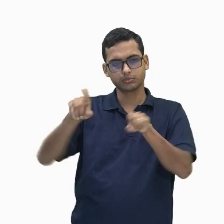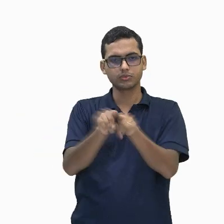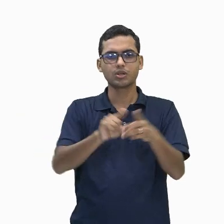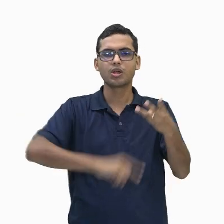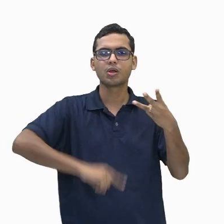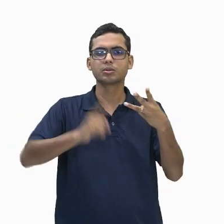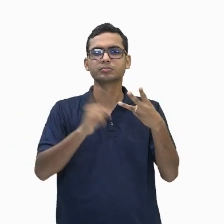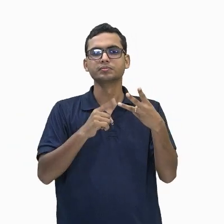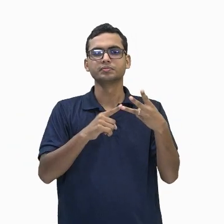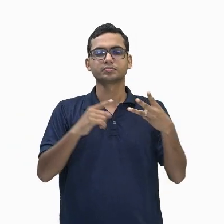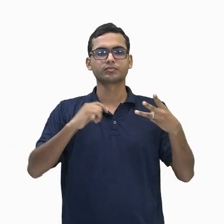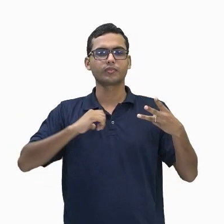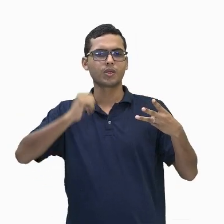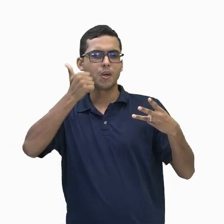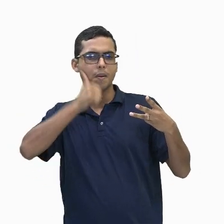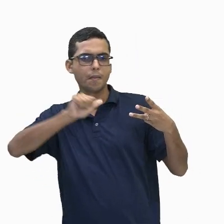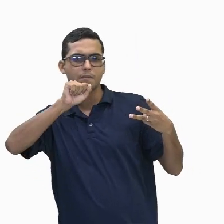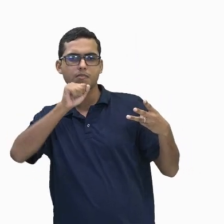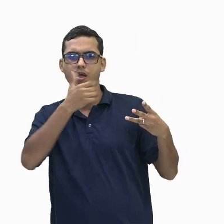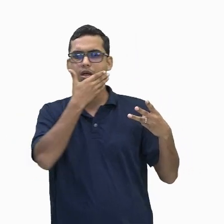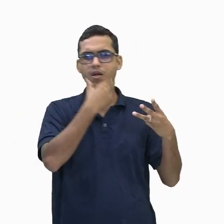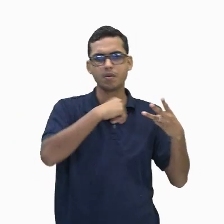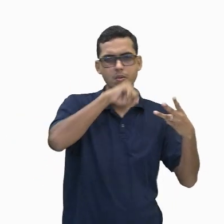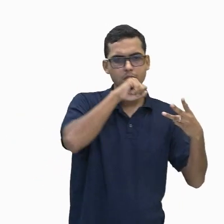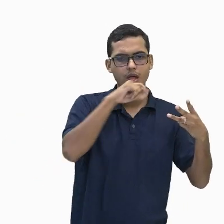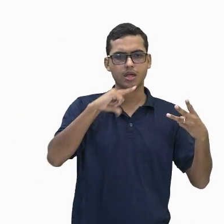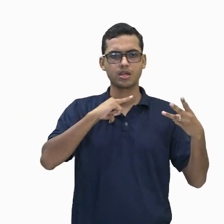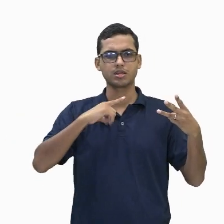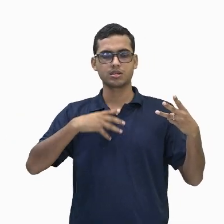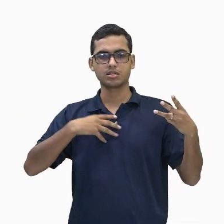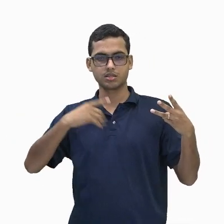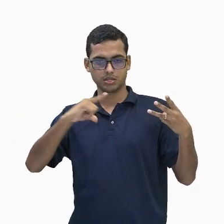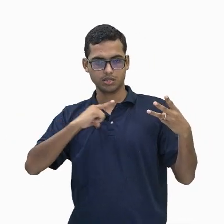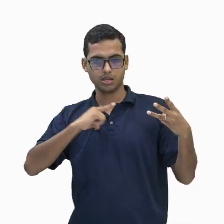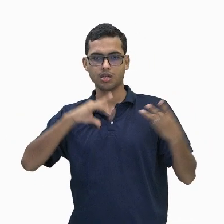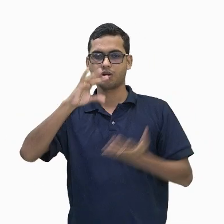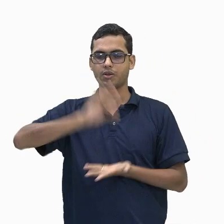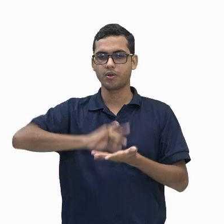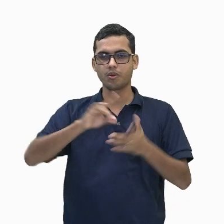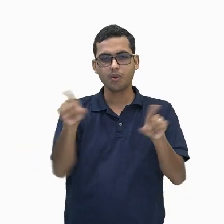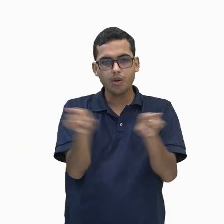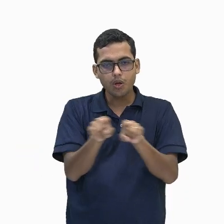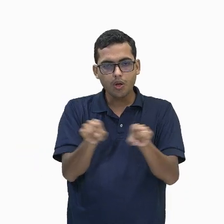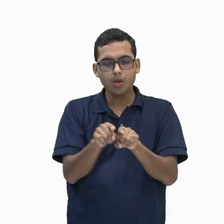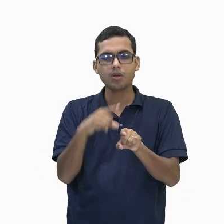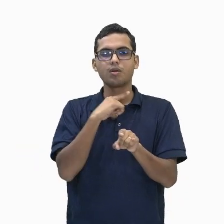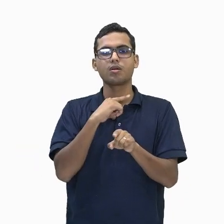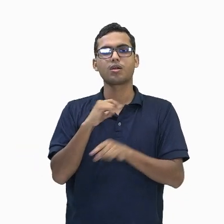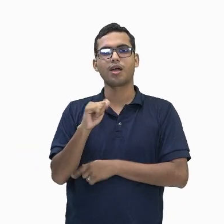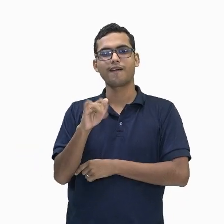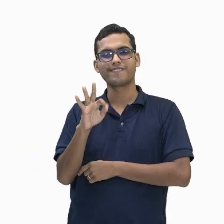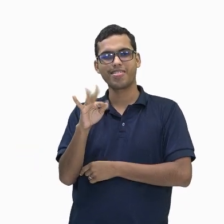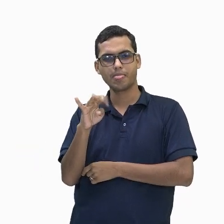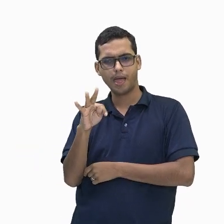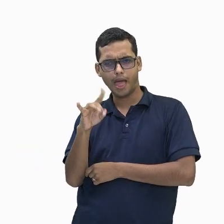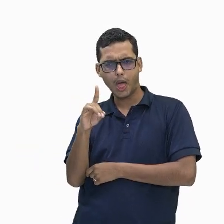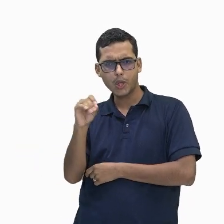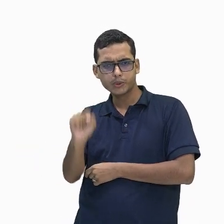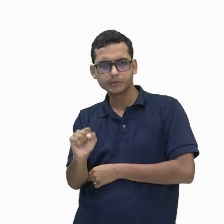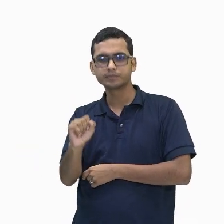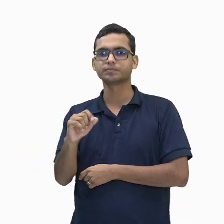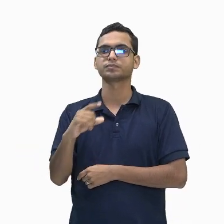são afetados e apresentam filhos não afetados, a condição apresenta caráter dominante, ou seja,